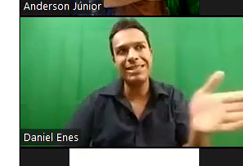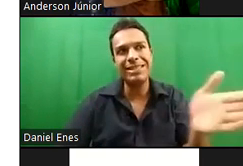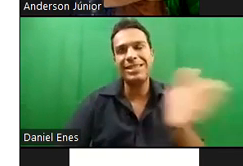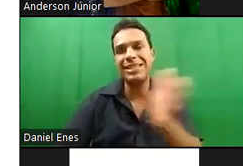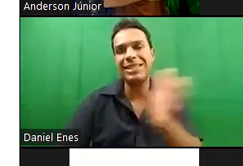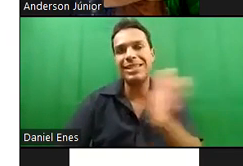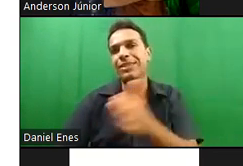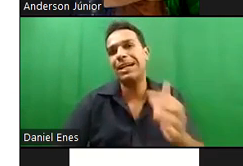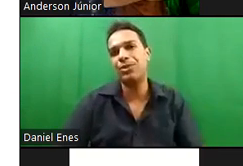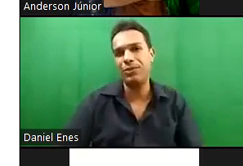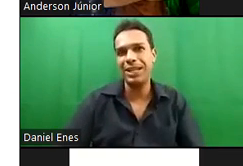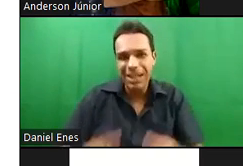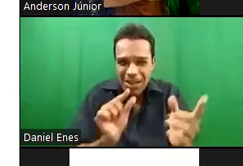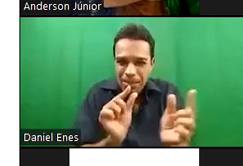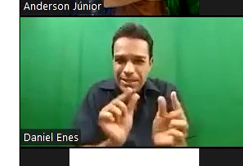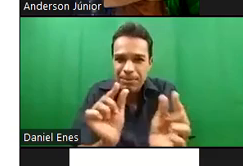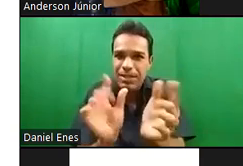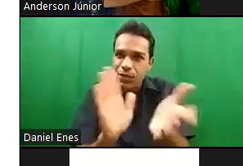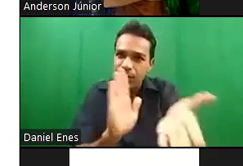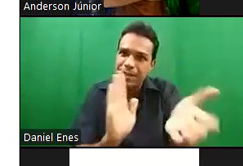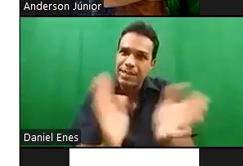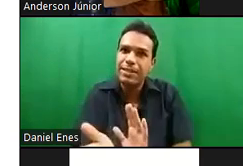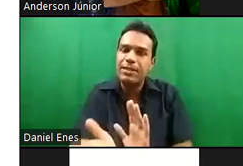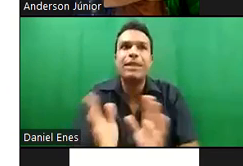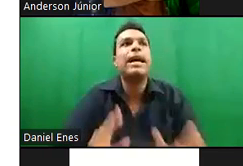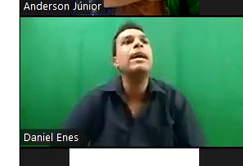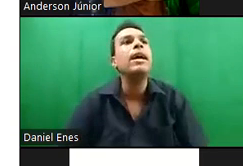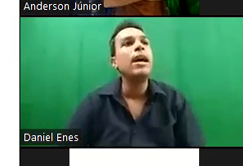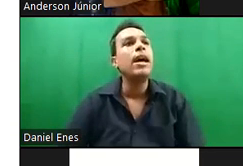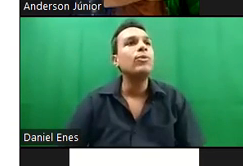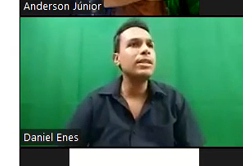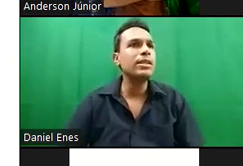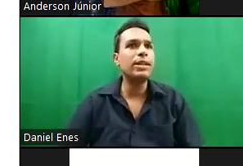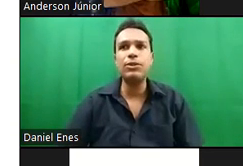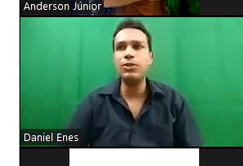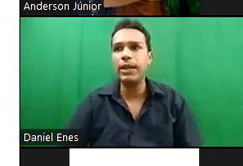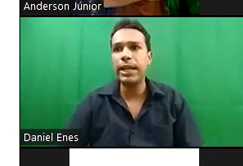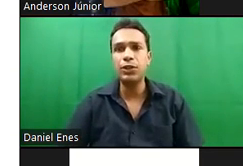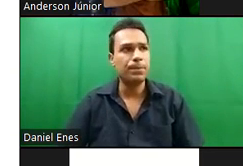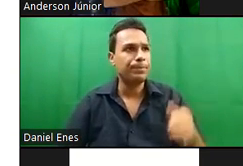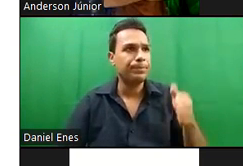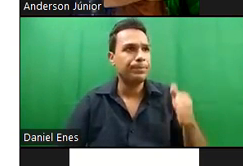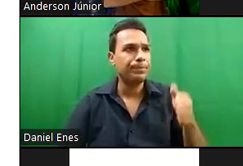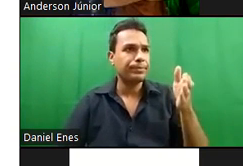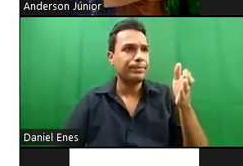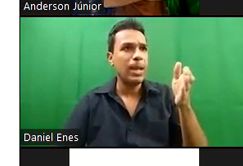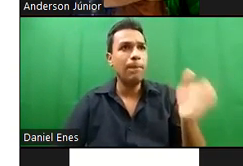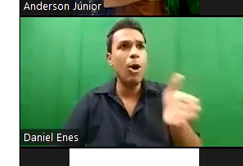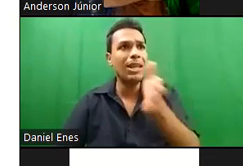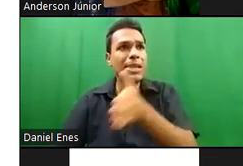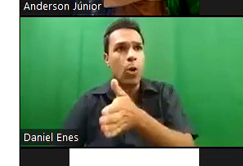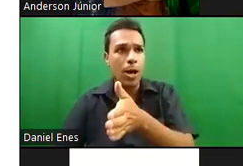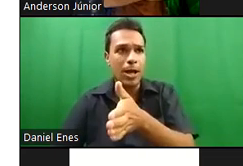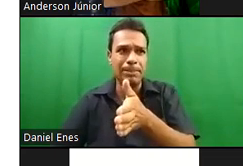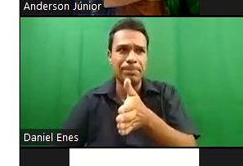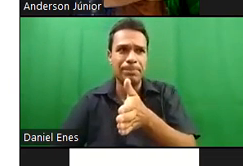dar significados diferentes. Ela vai perceber essas diferençazinhas e vai dar um significado diferente. Bola